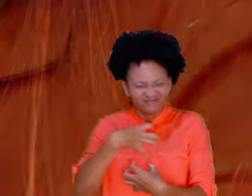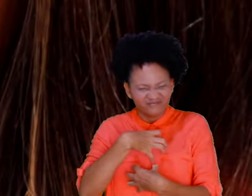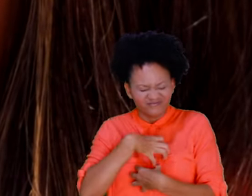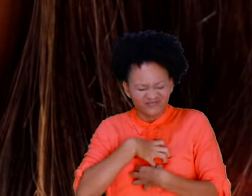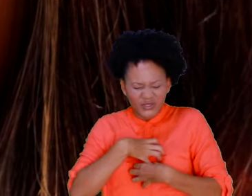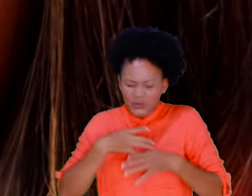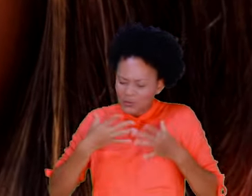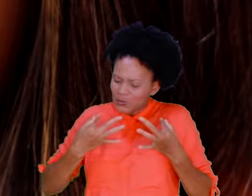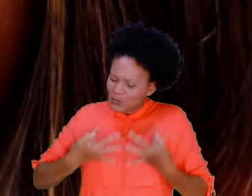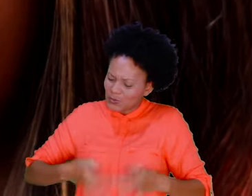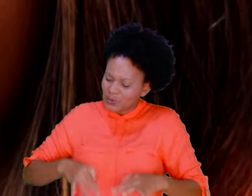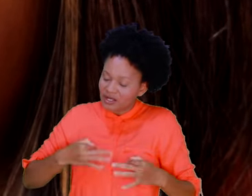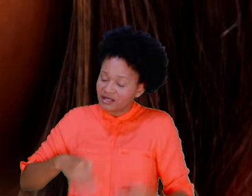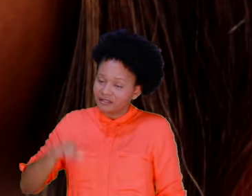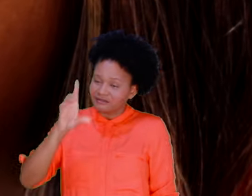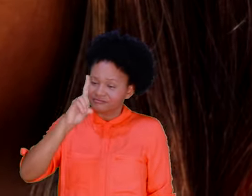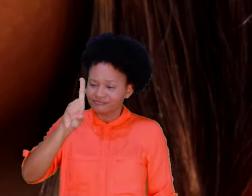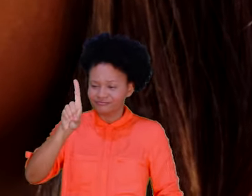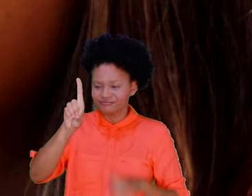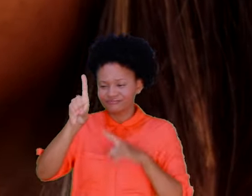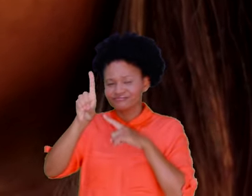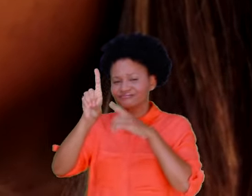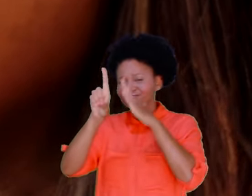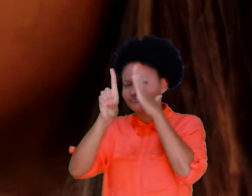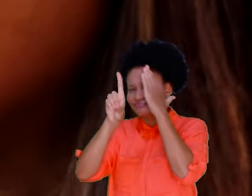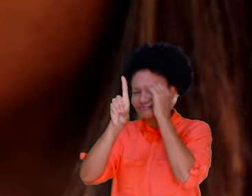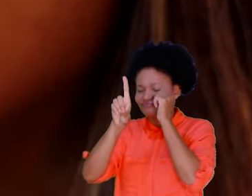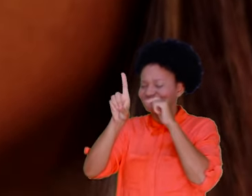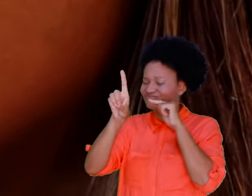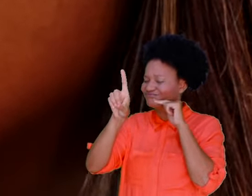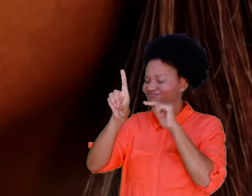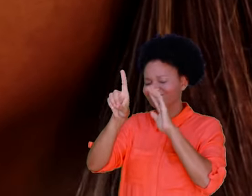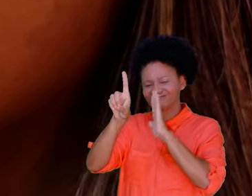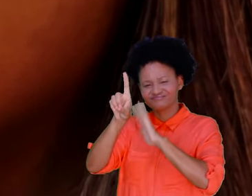Doeu, eu sei.